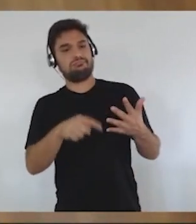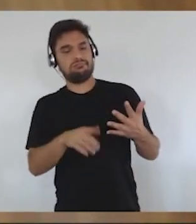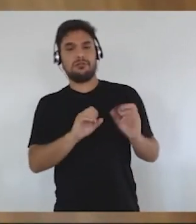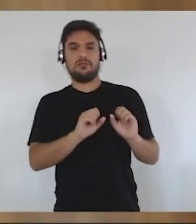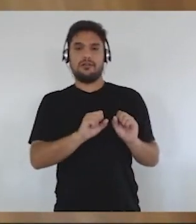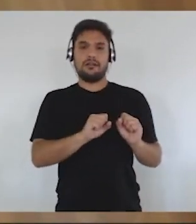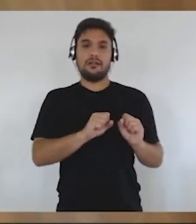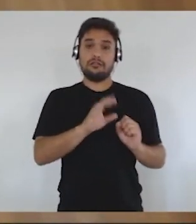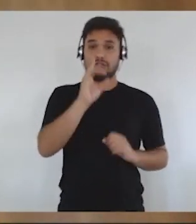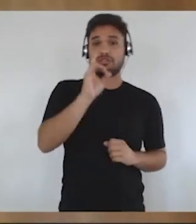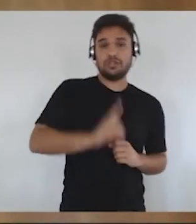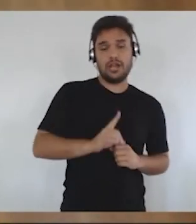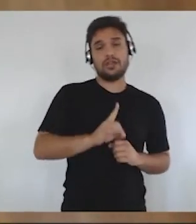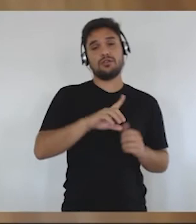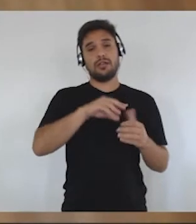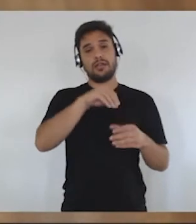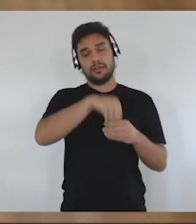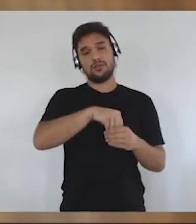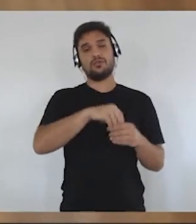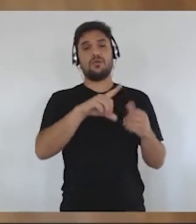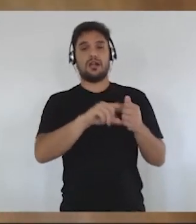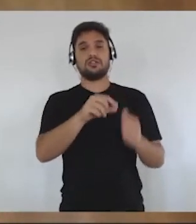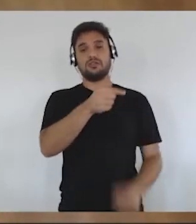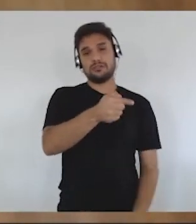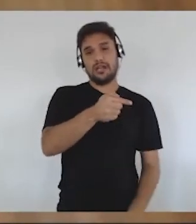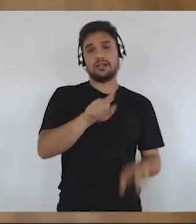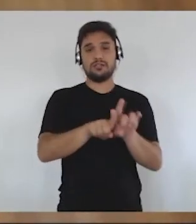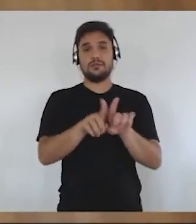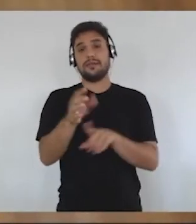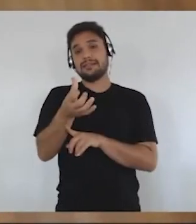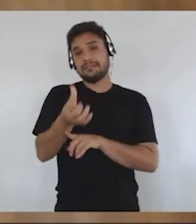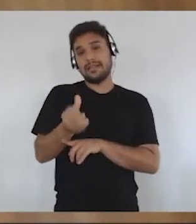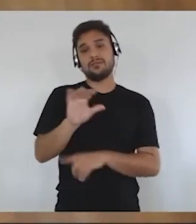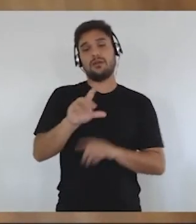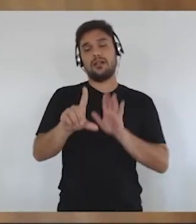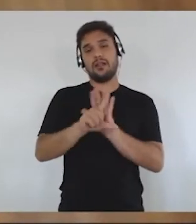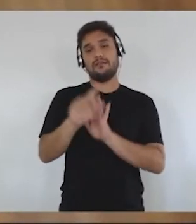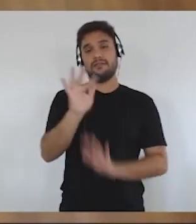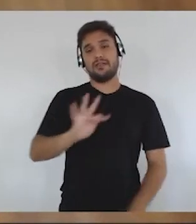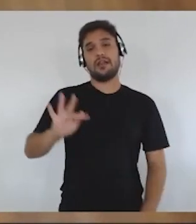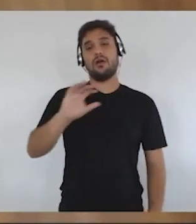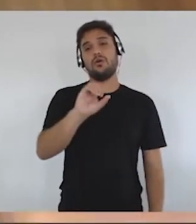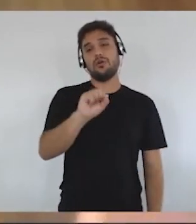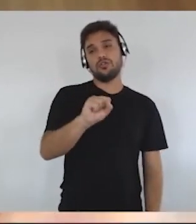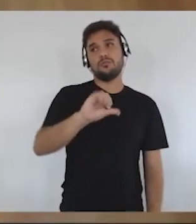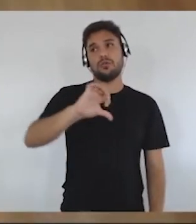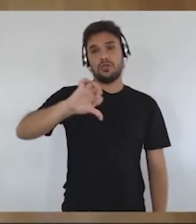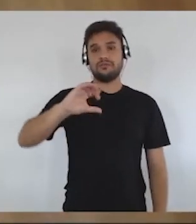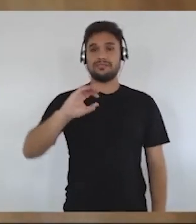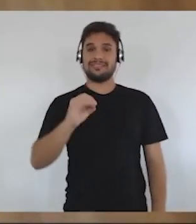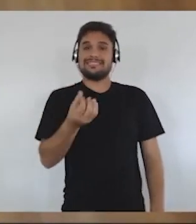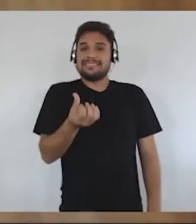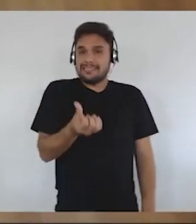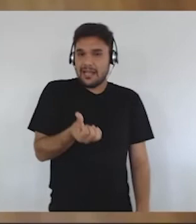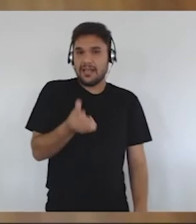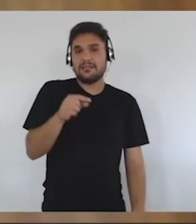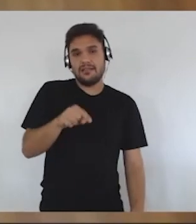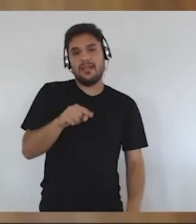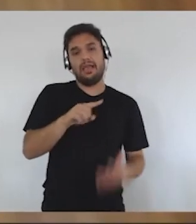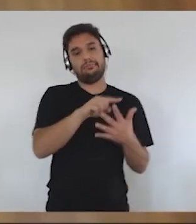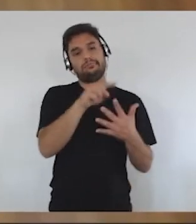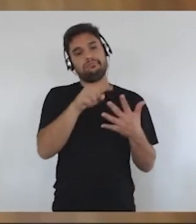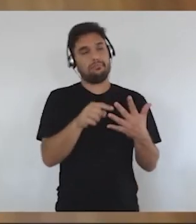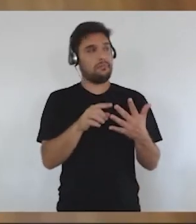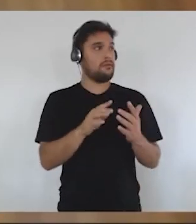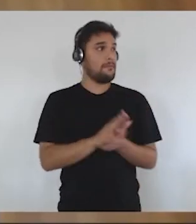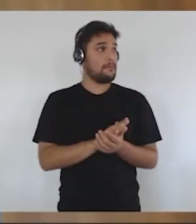incisos do artigo 7º e também no artigo 6º da Lei Federal 8.906, que é a razão de ser dessas